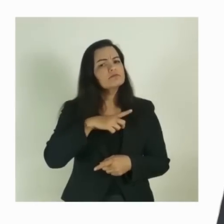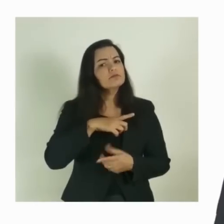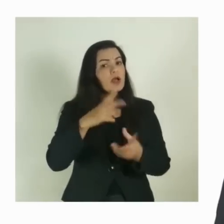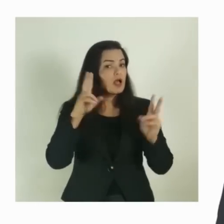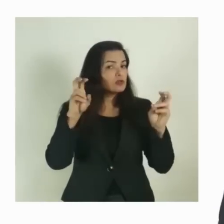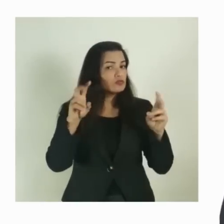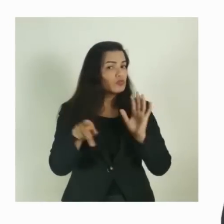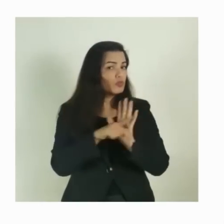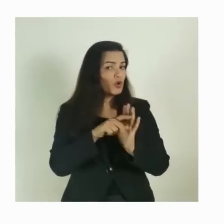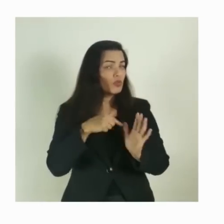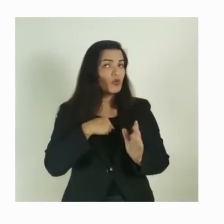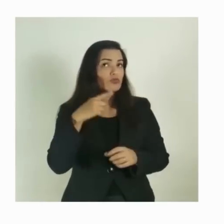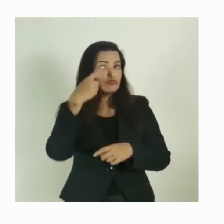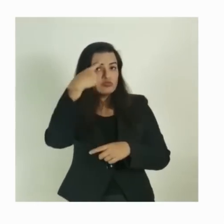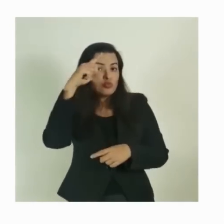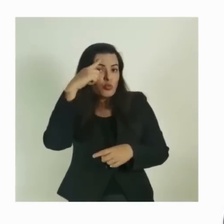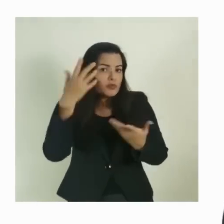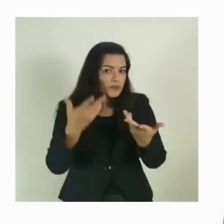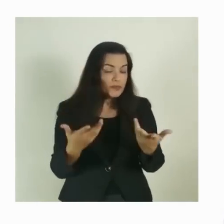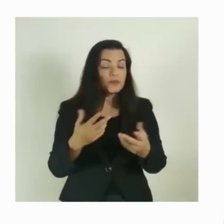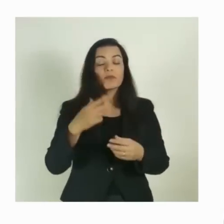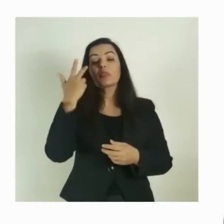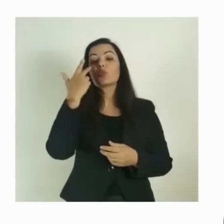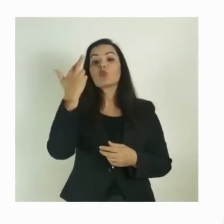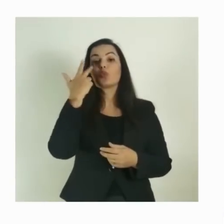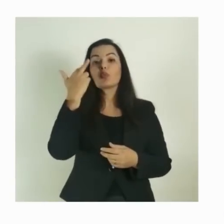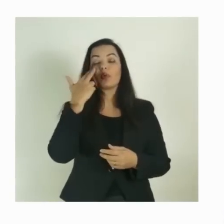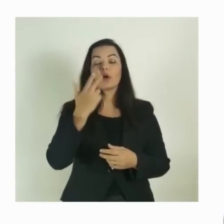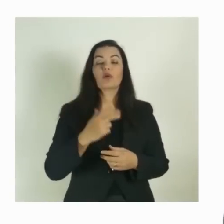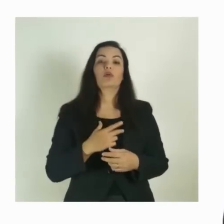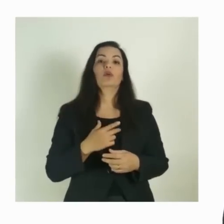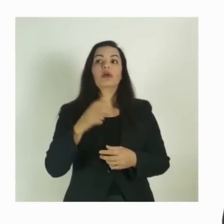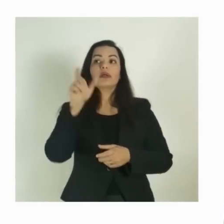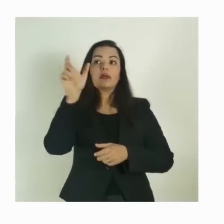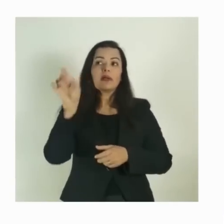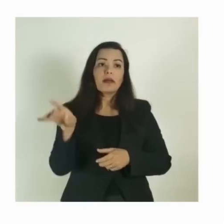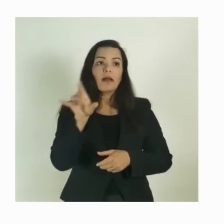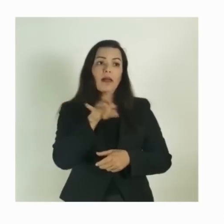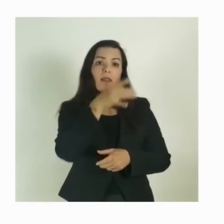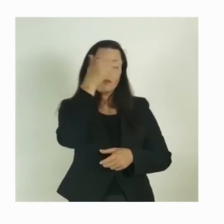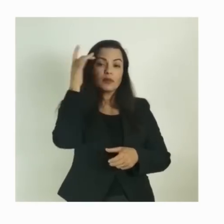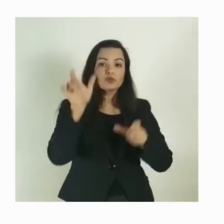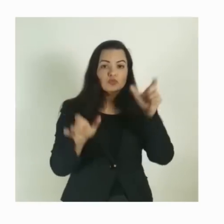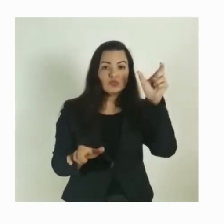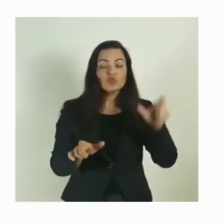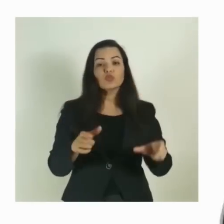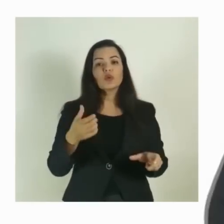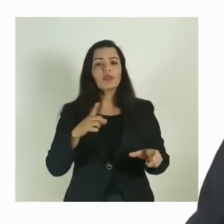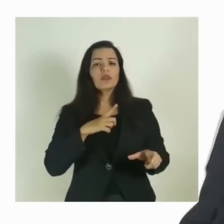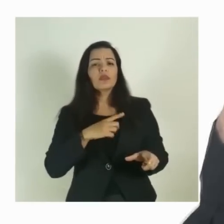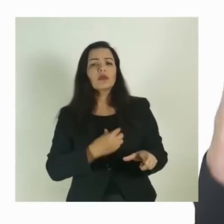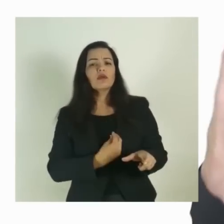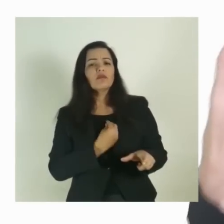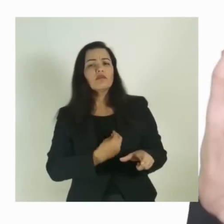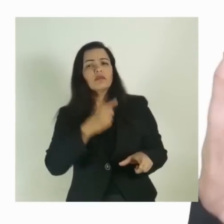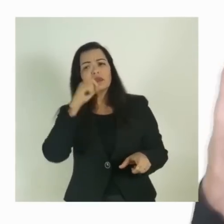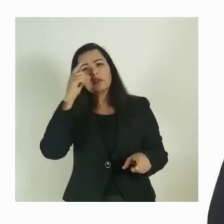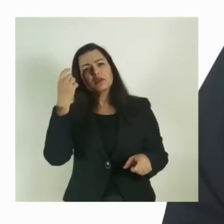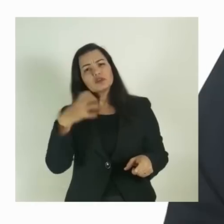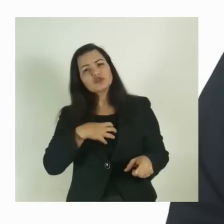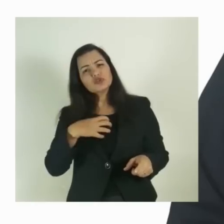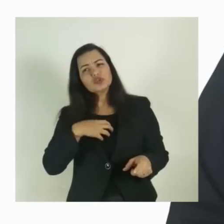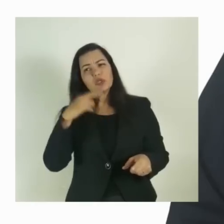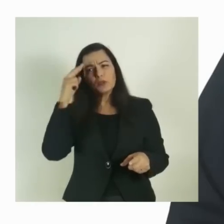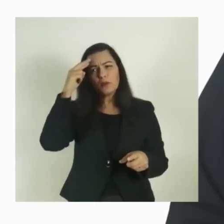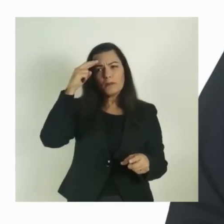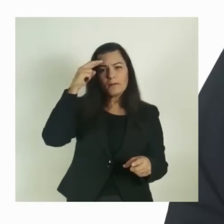super natural que cada pessoa tenha um ponto de vista diferente que é baseado na sua história e nos seus valores de vida.